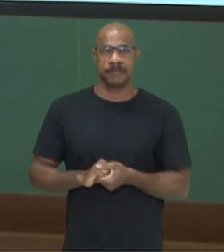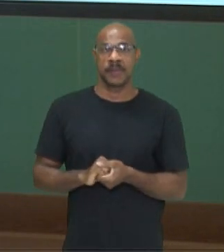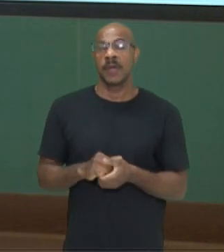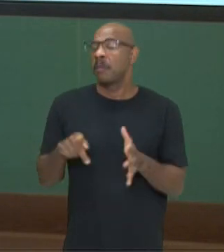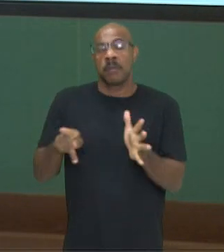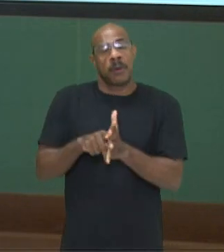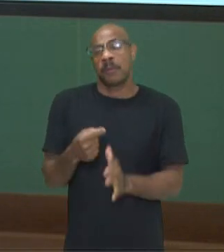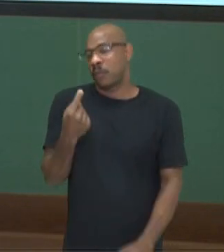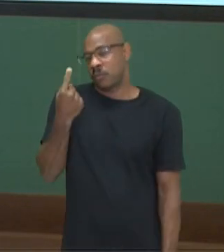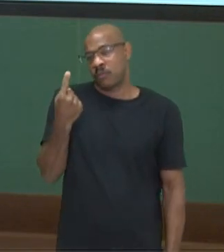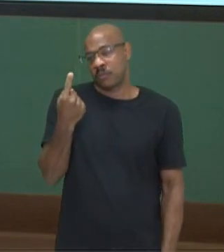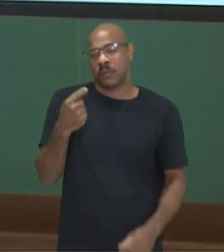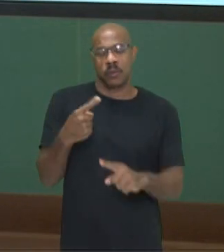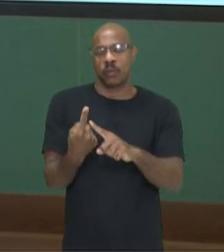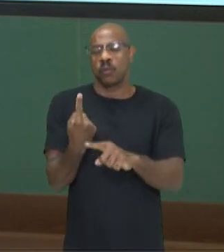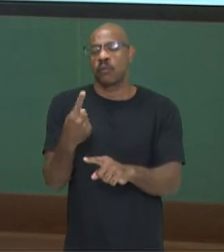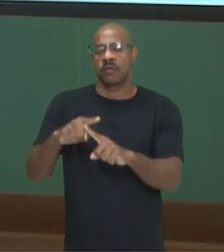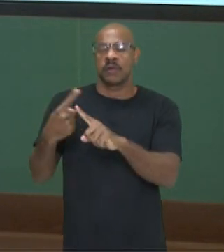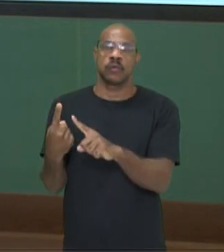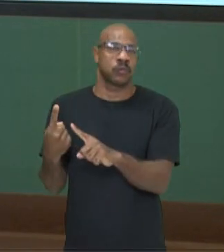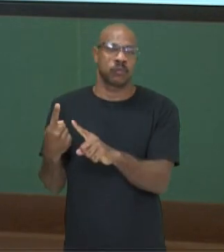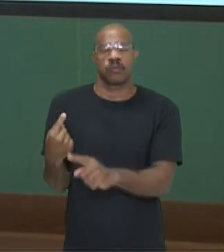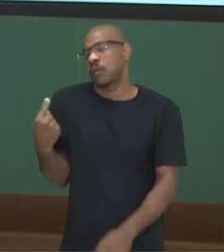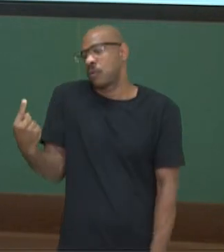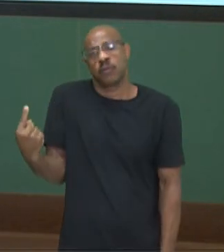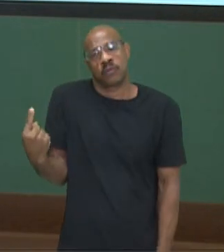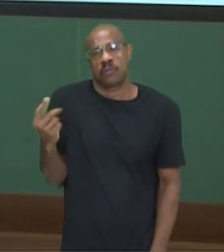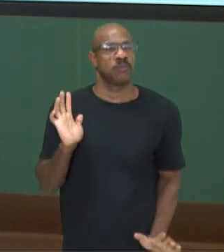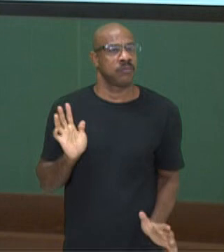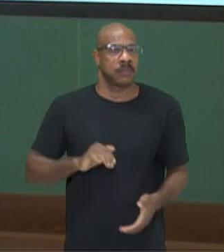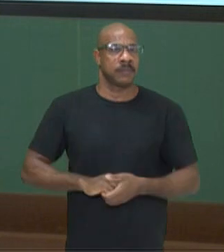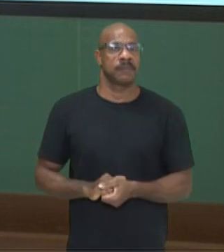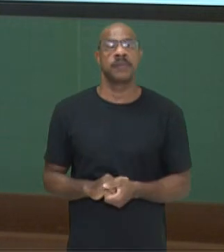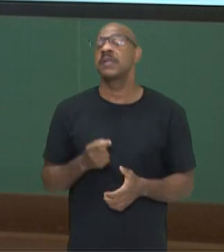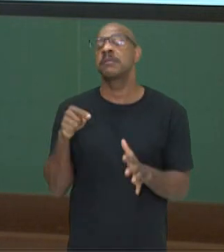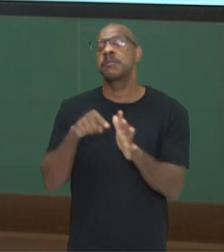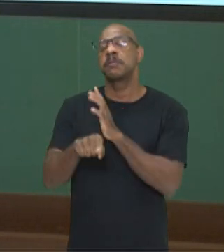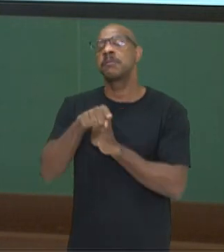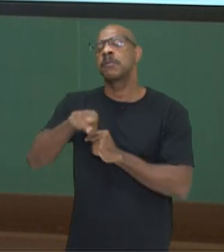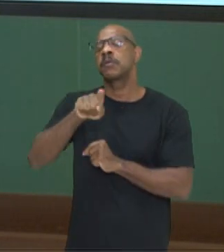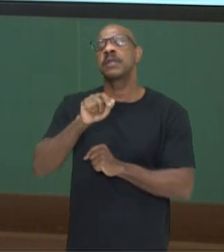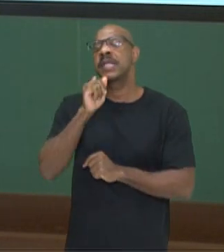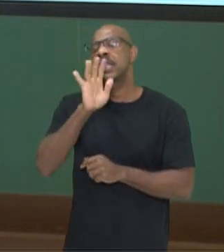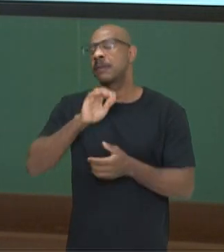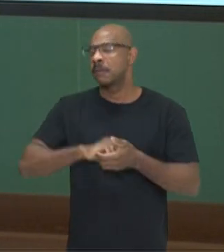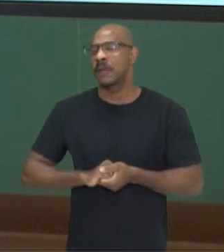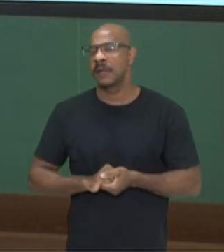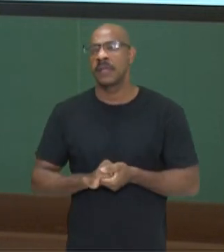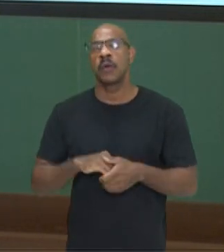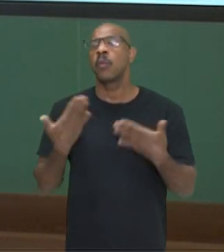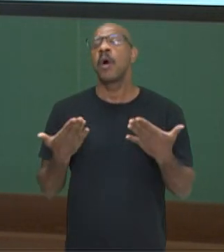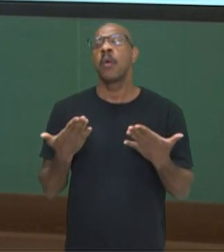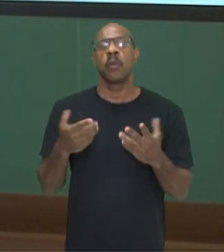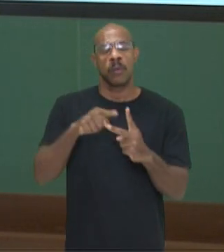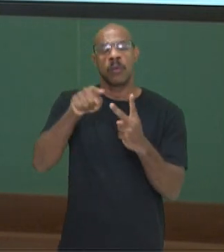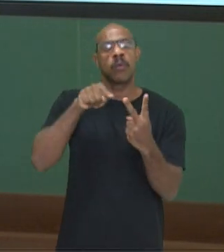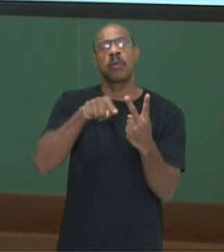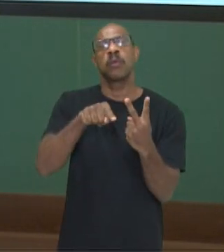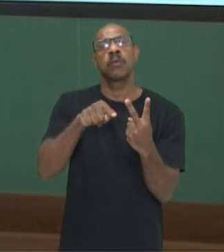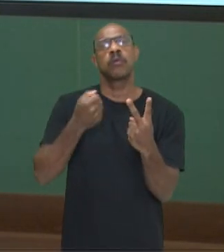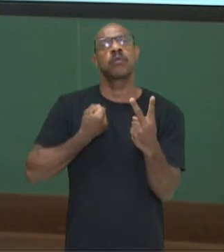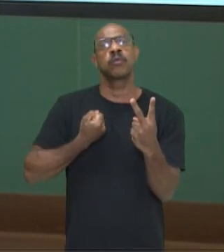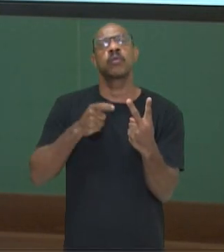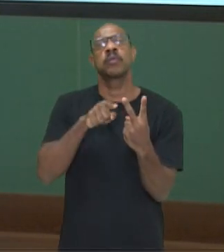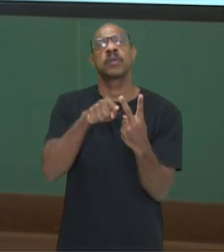próprio 1, porque 1 vezes 1 é igual a 1. E se eu perguntasse para vocês qual é a raiz